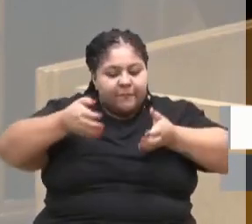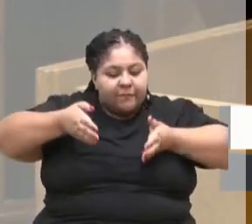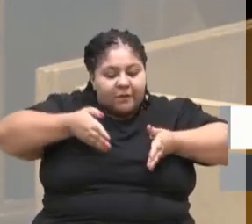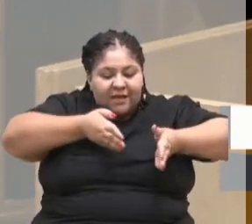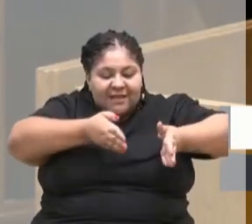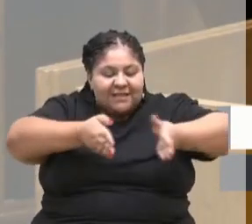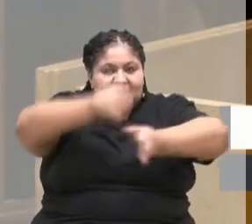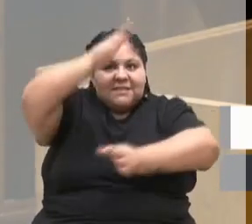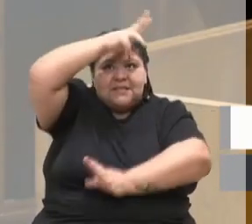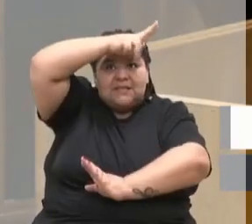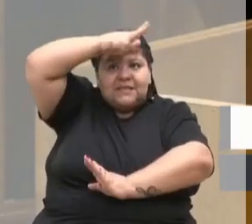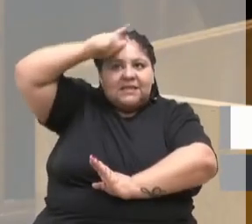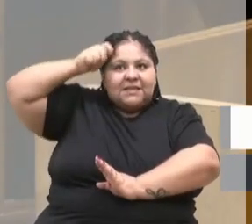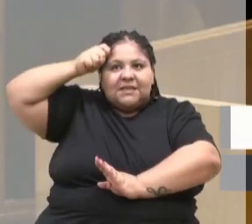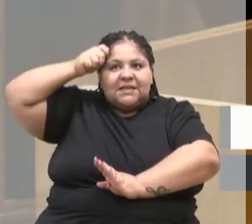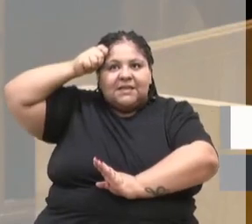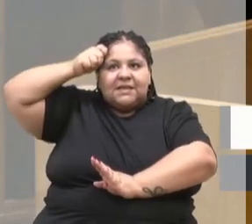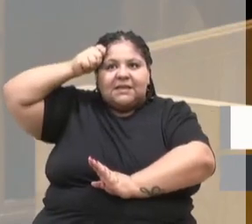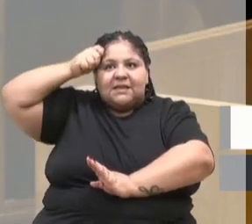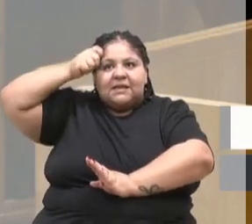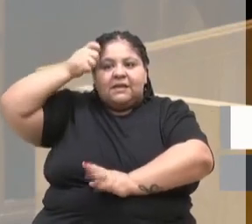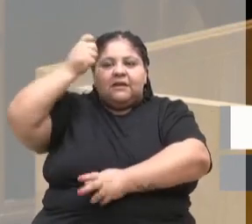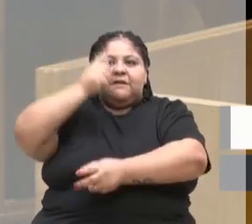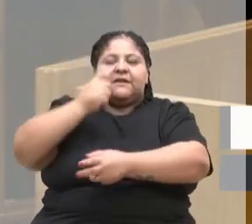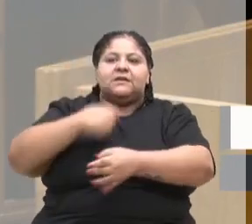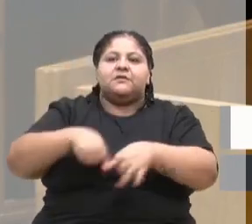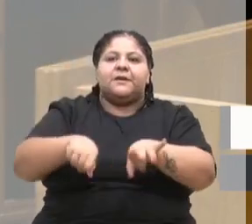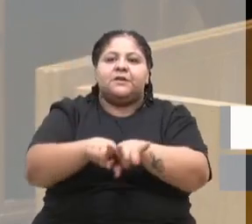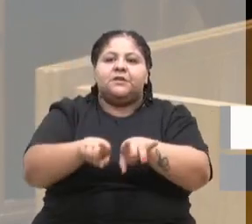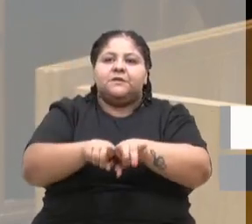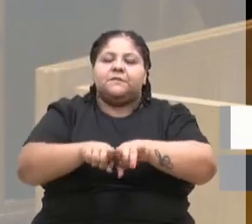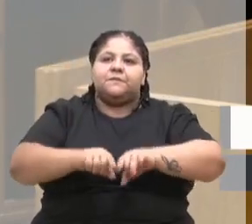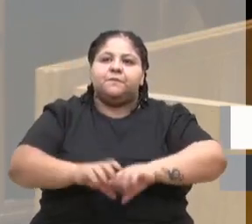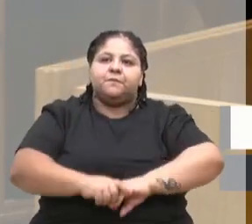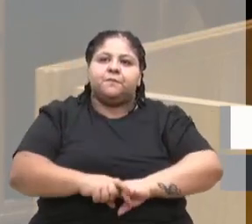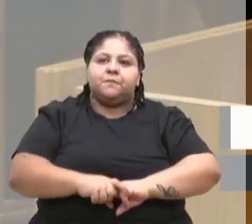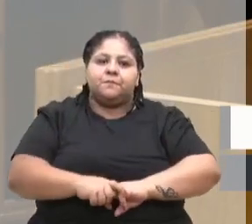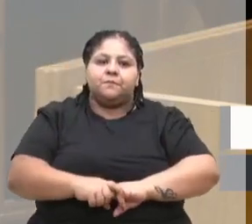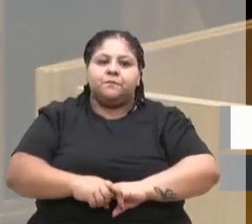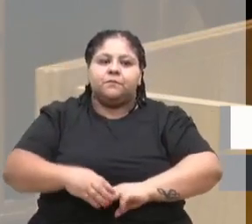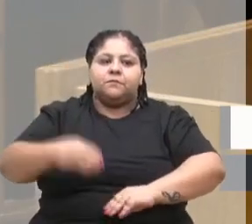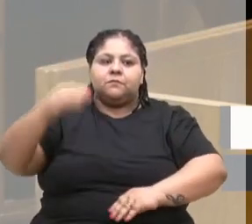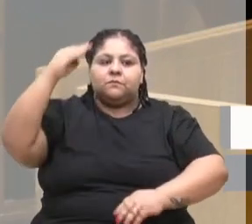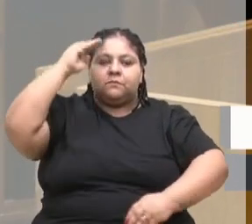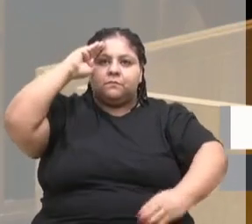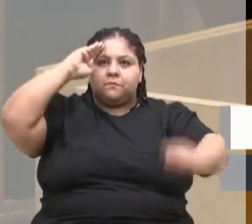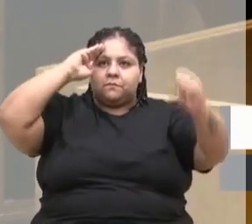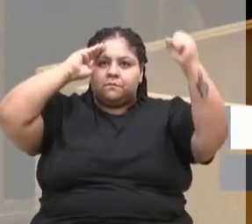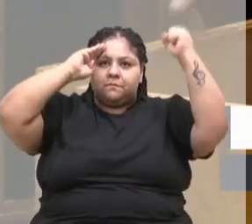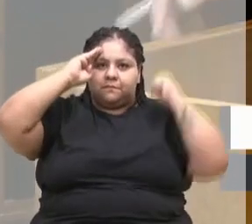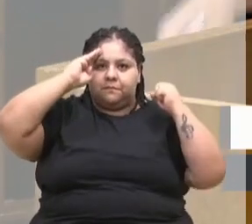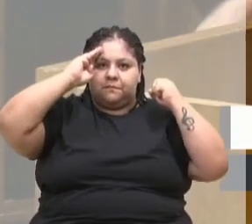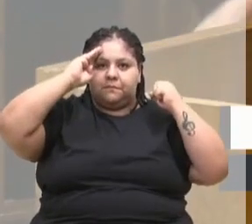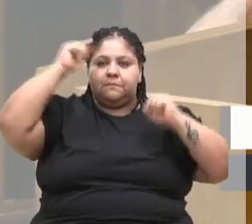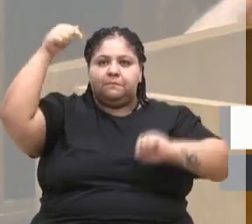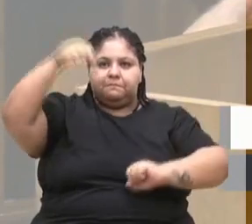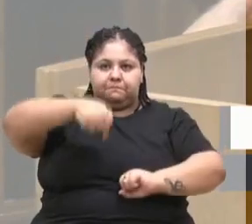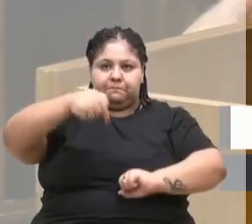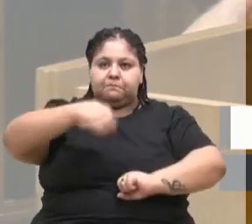municipal ao imigrante. Eu vejo ali um imenso potencial turístico do nosso município do imigrante.